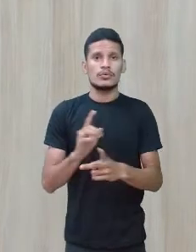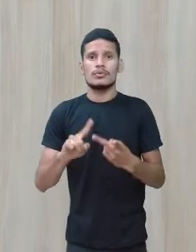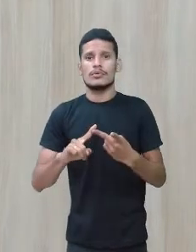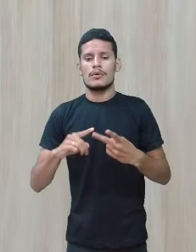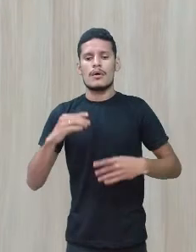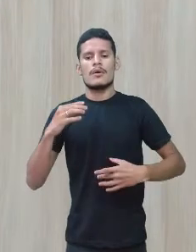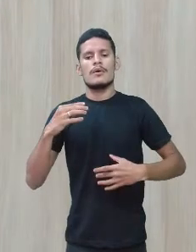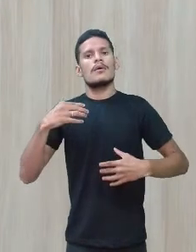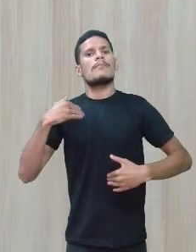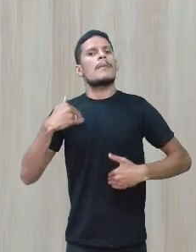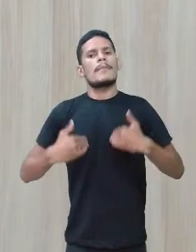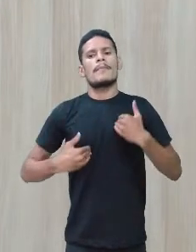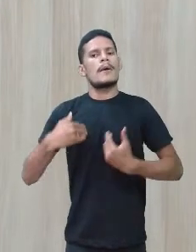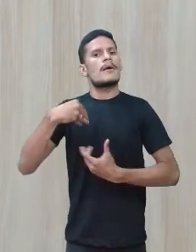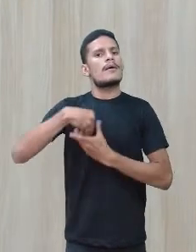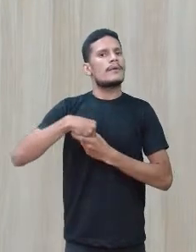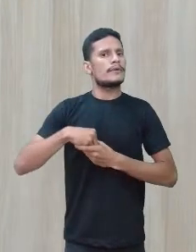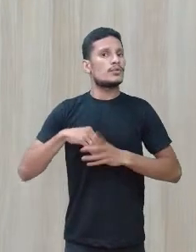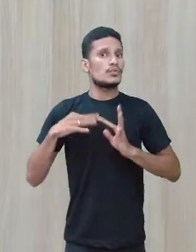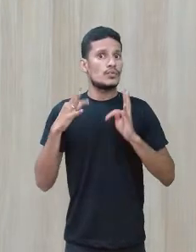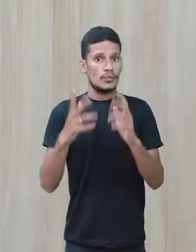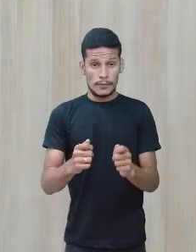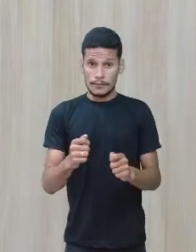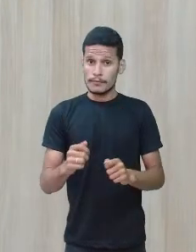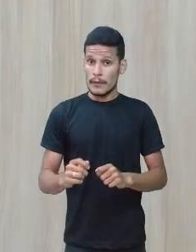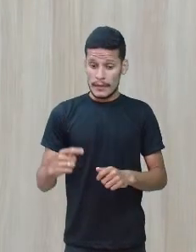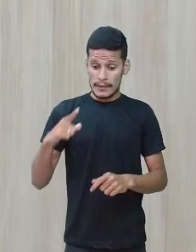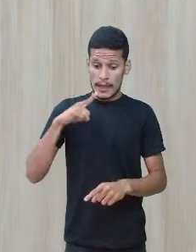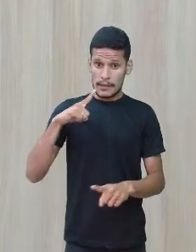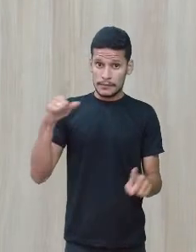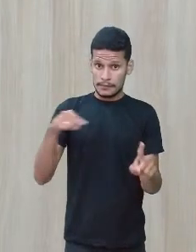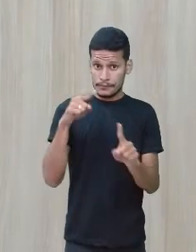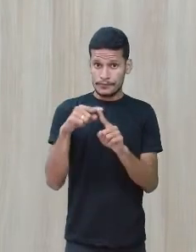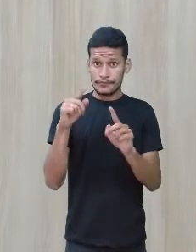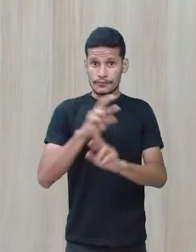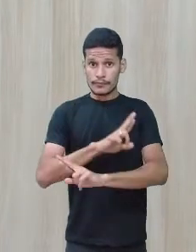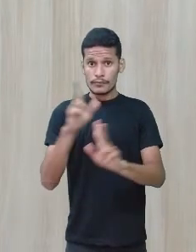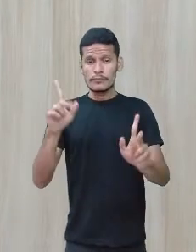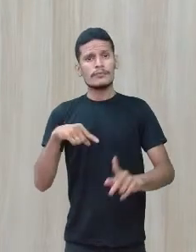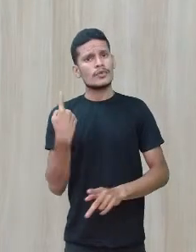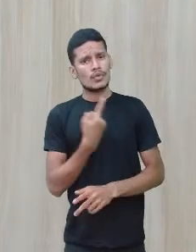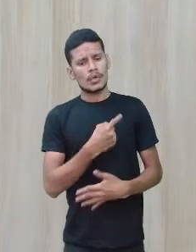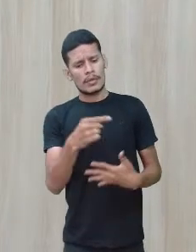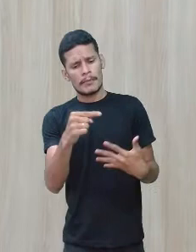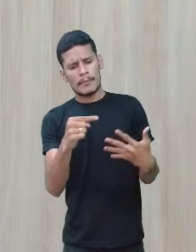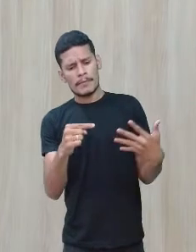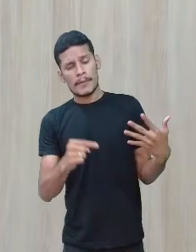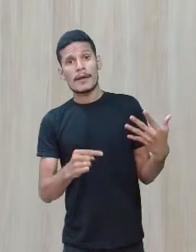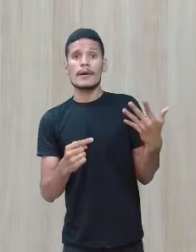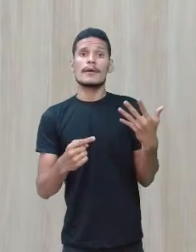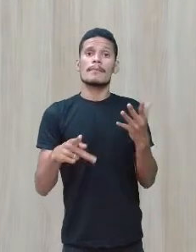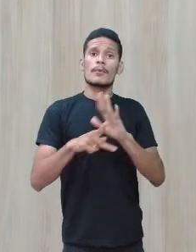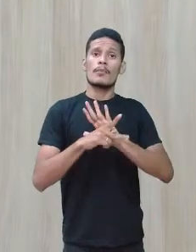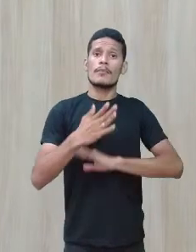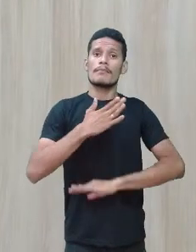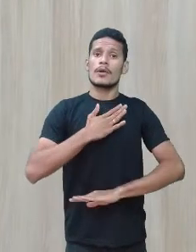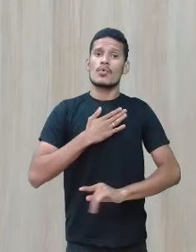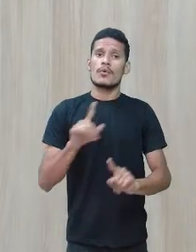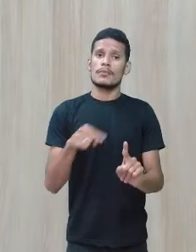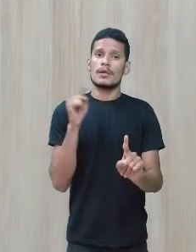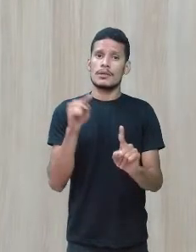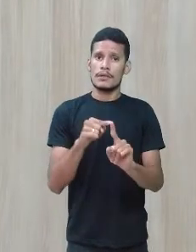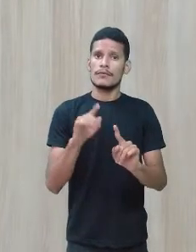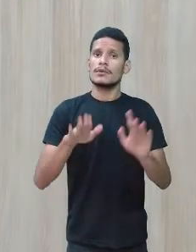órgãos. Então, tem esses objetivos diferentes. E aí a gente traça essas metas de acordo com o meu